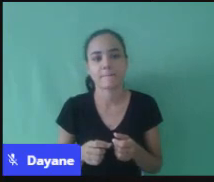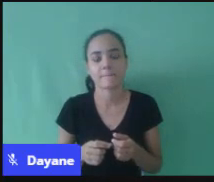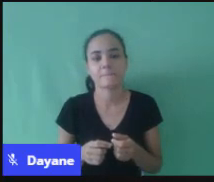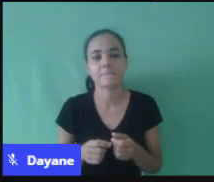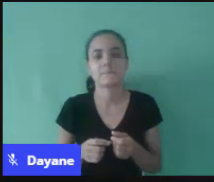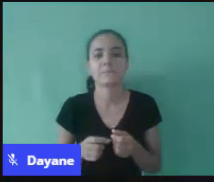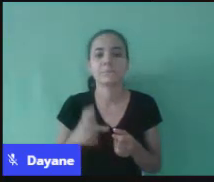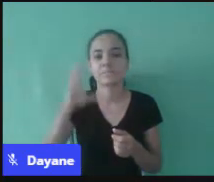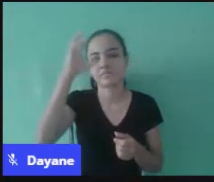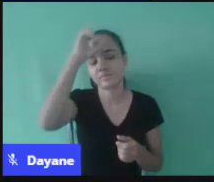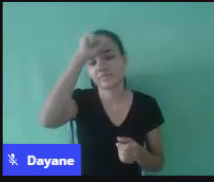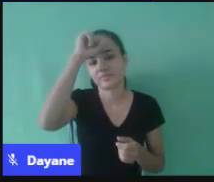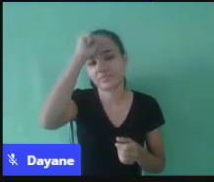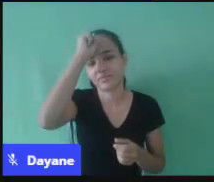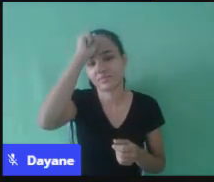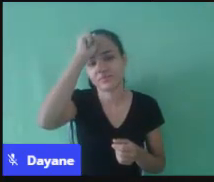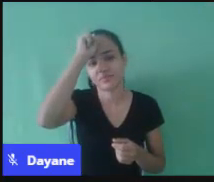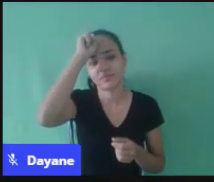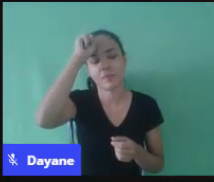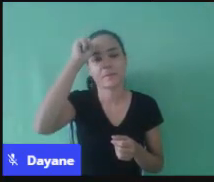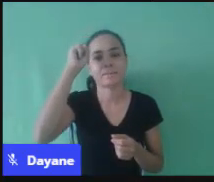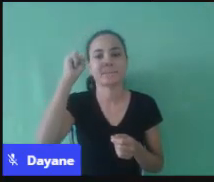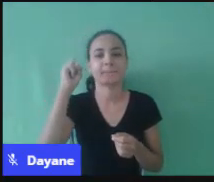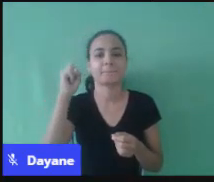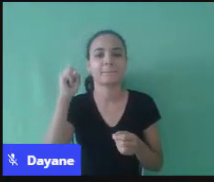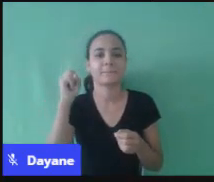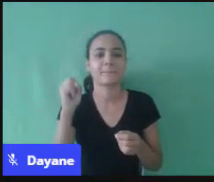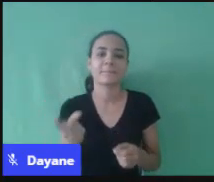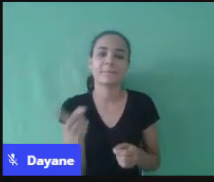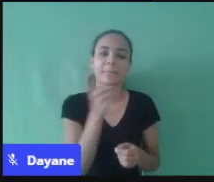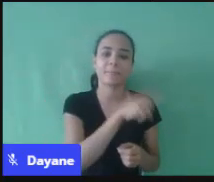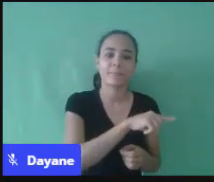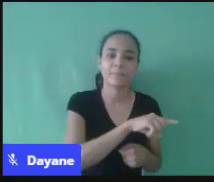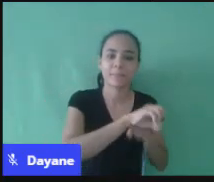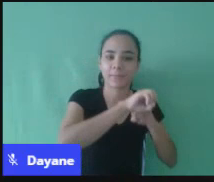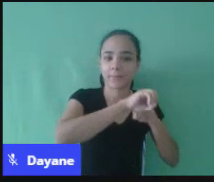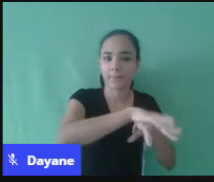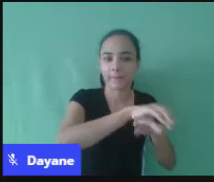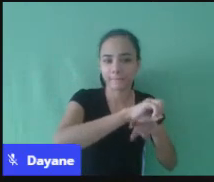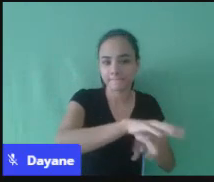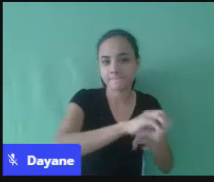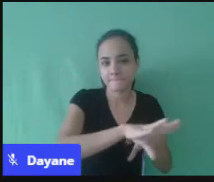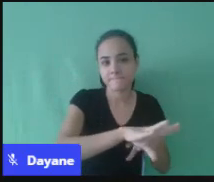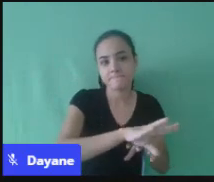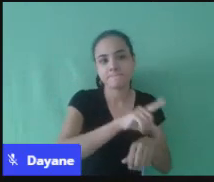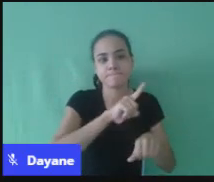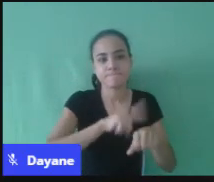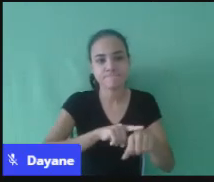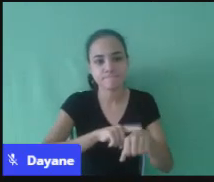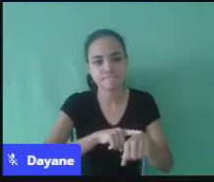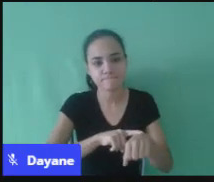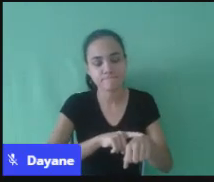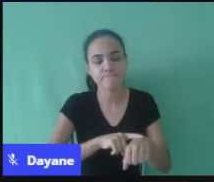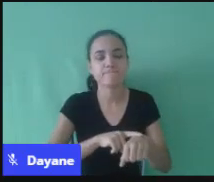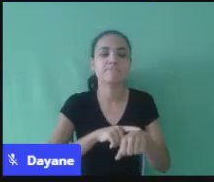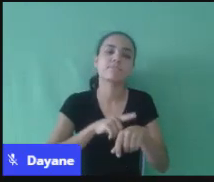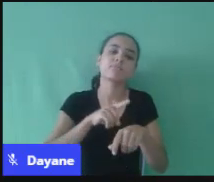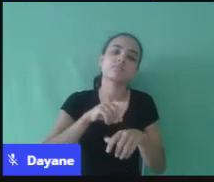né? Poeticamente. E é essa troca, né, no conceito de ensino híbrido.